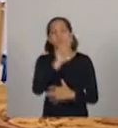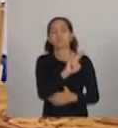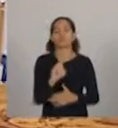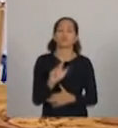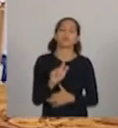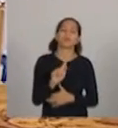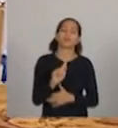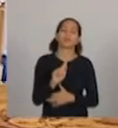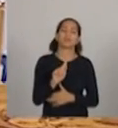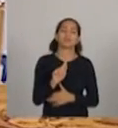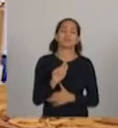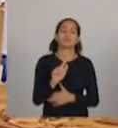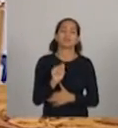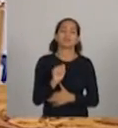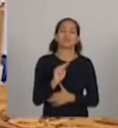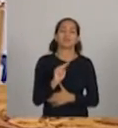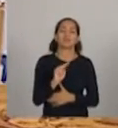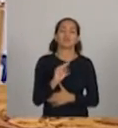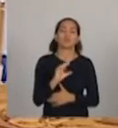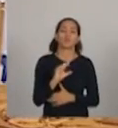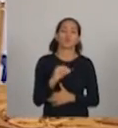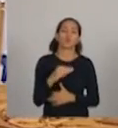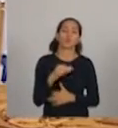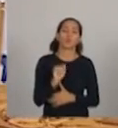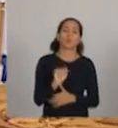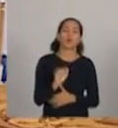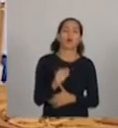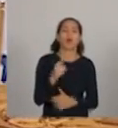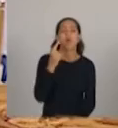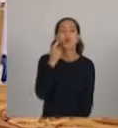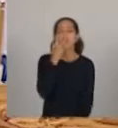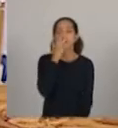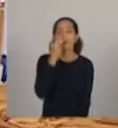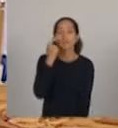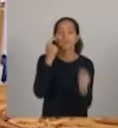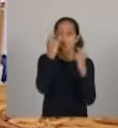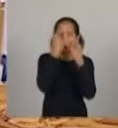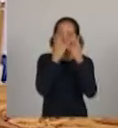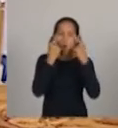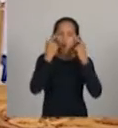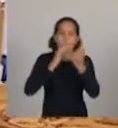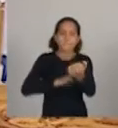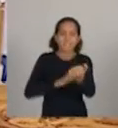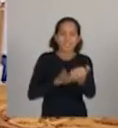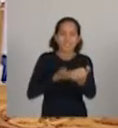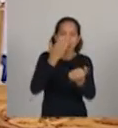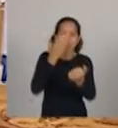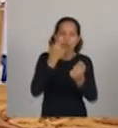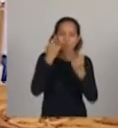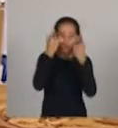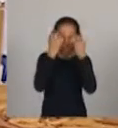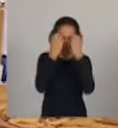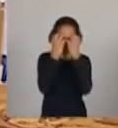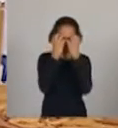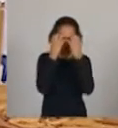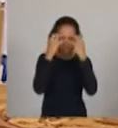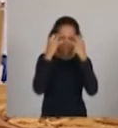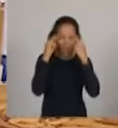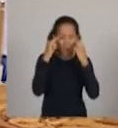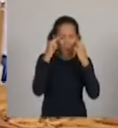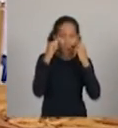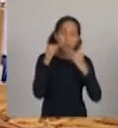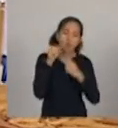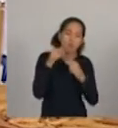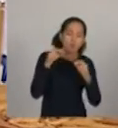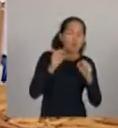Glaucoma é uma hipertensão ocular, uma hipertensão nos olhos que pode levar à cegueira. Então é preciso que a gente trabalhe